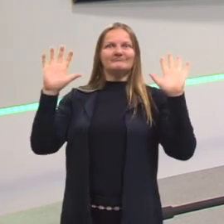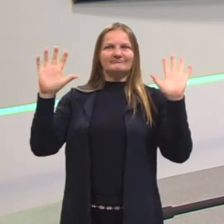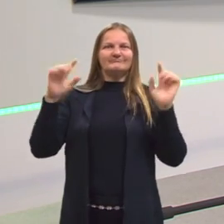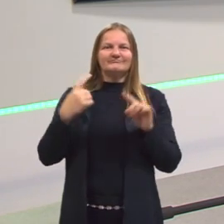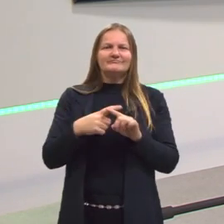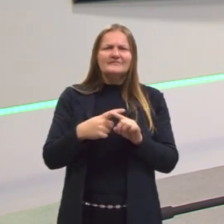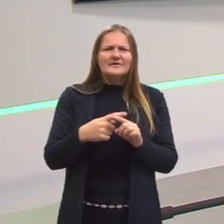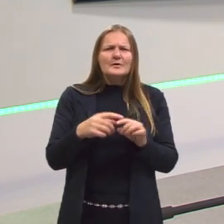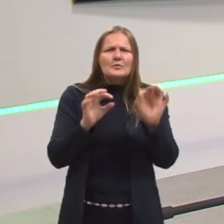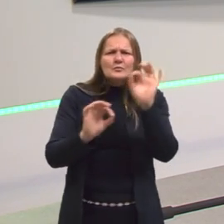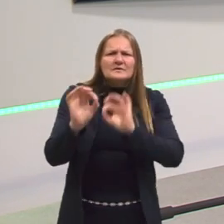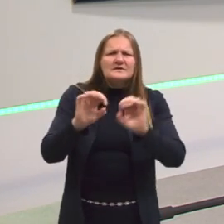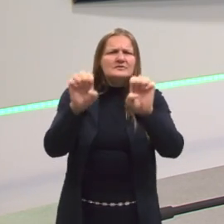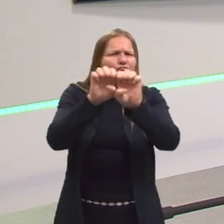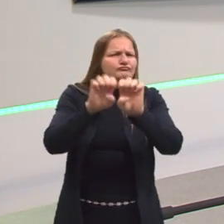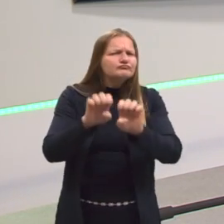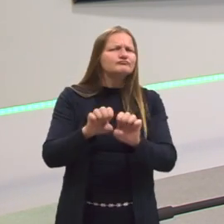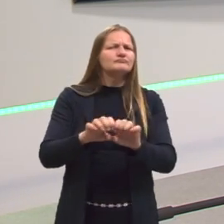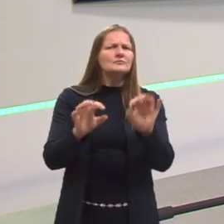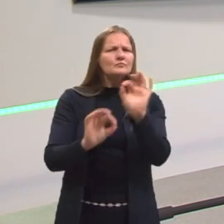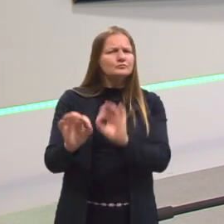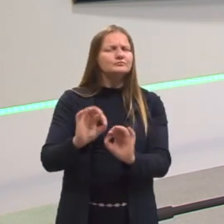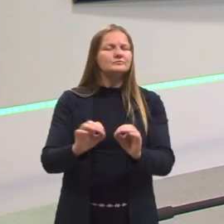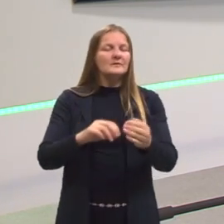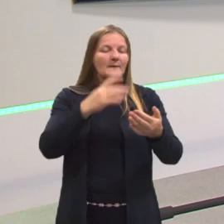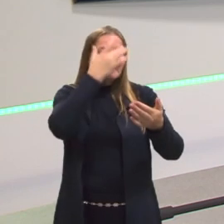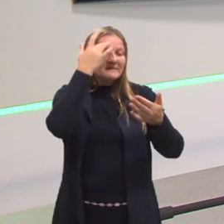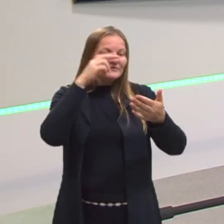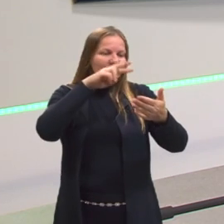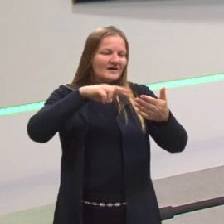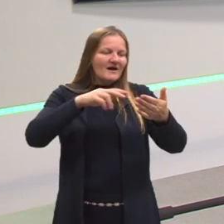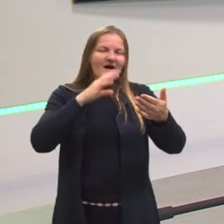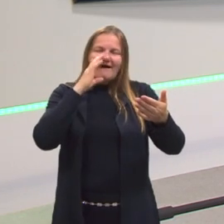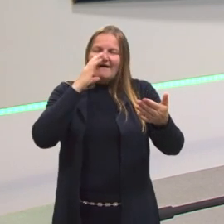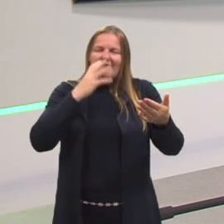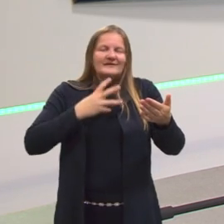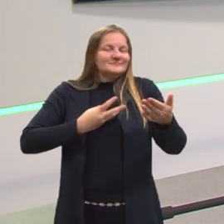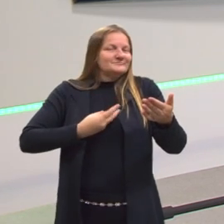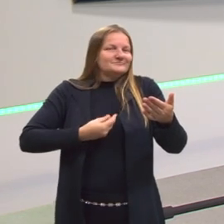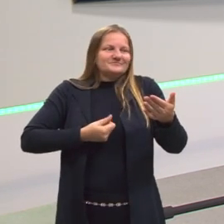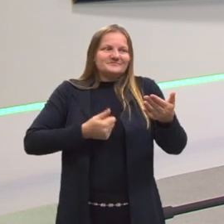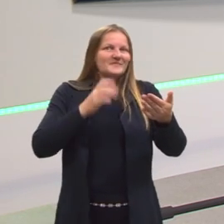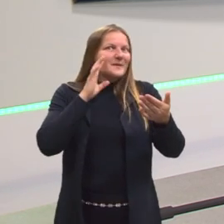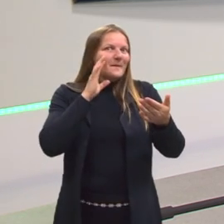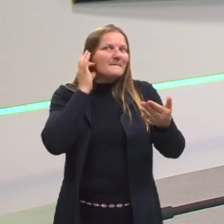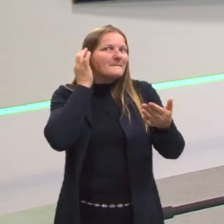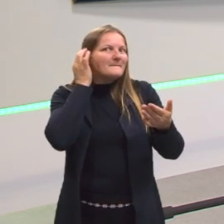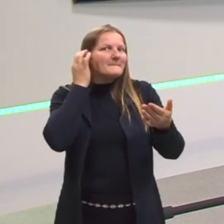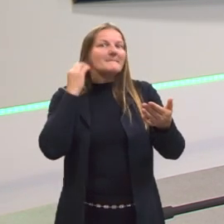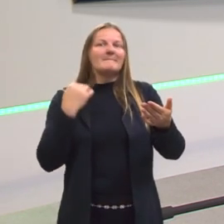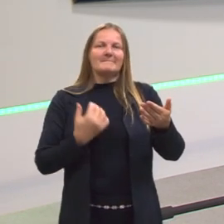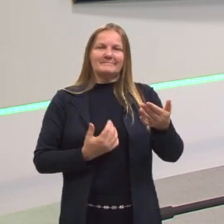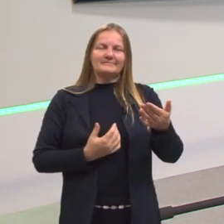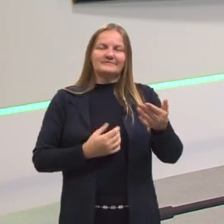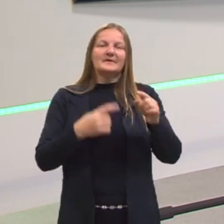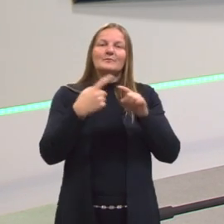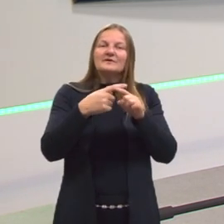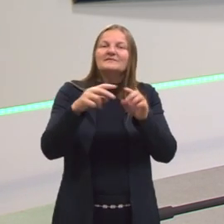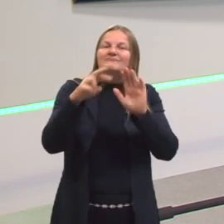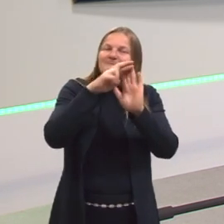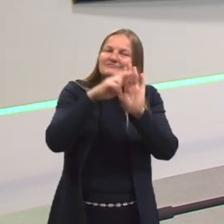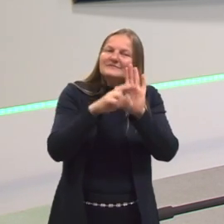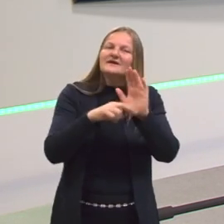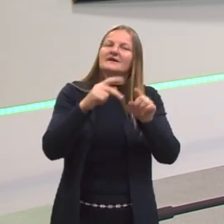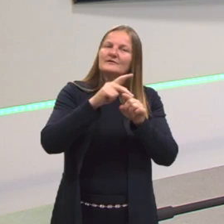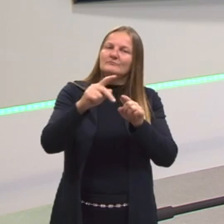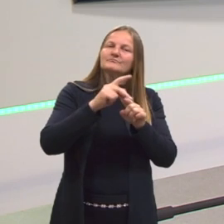muito bem colocadas precisa tudo estar direitinho no seu devido lugar segundo a norma padrão diz